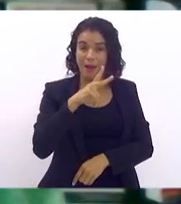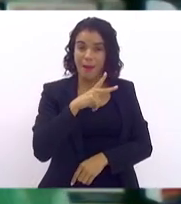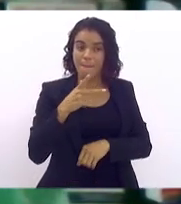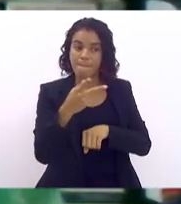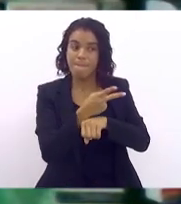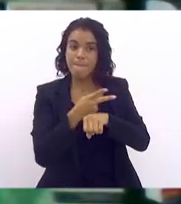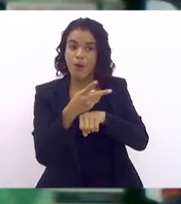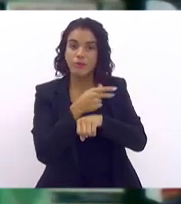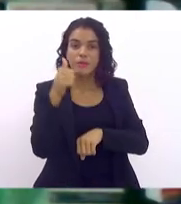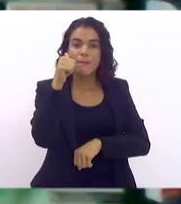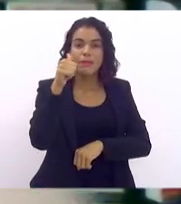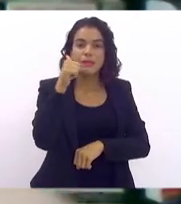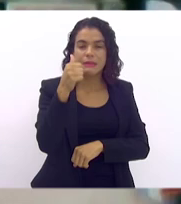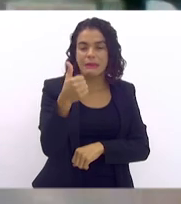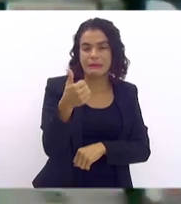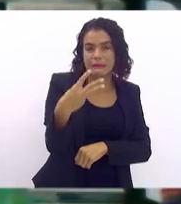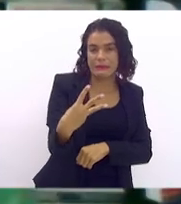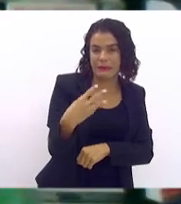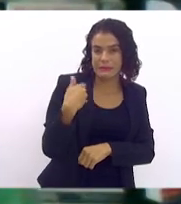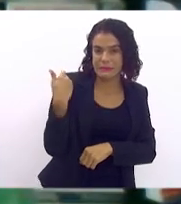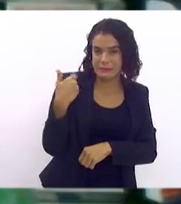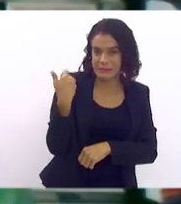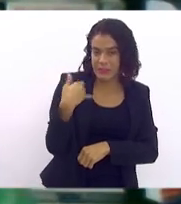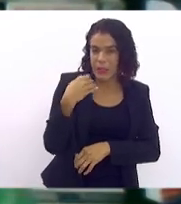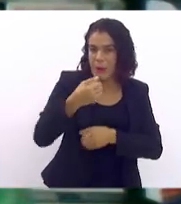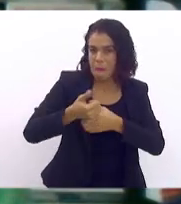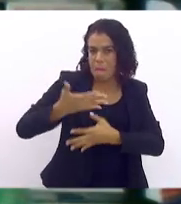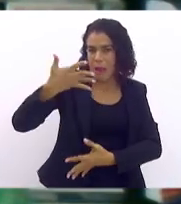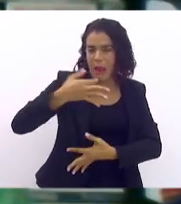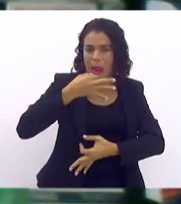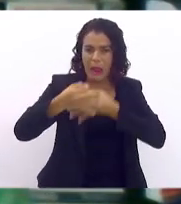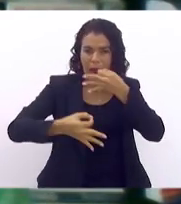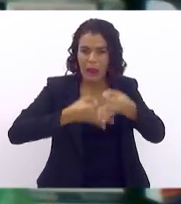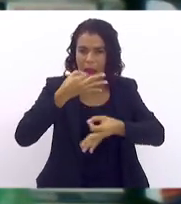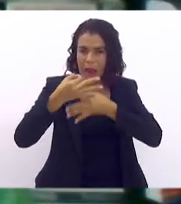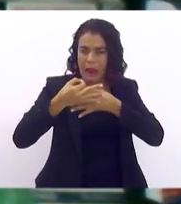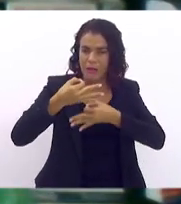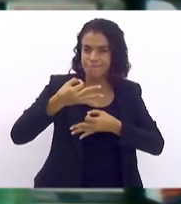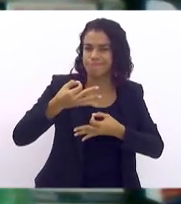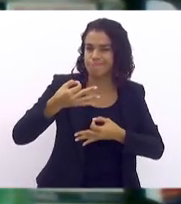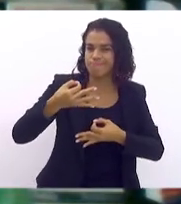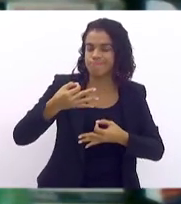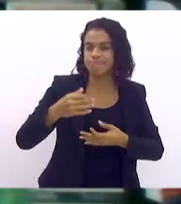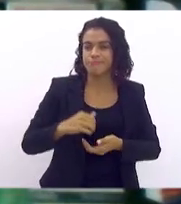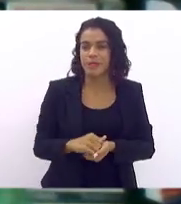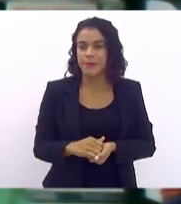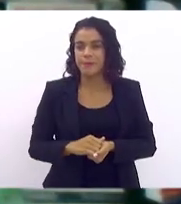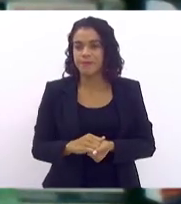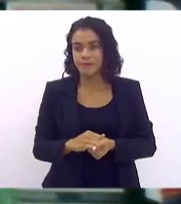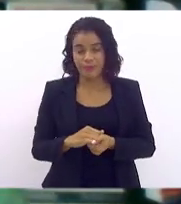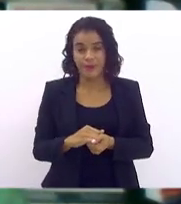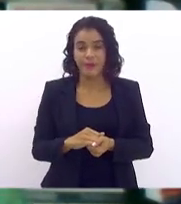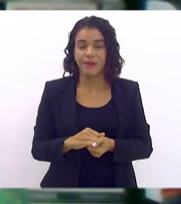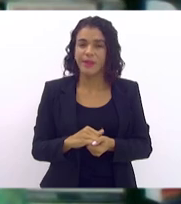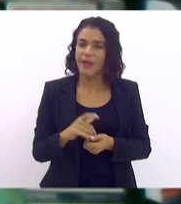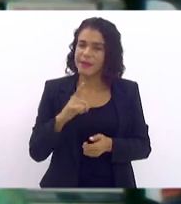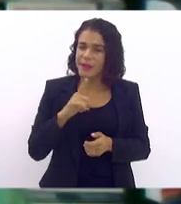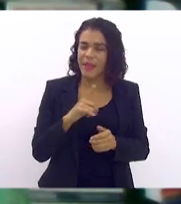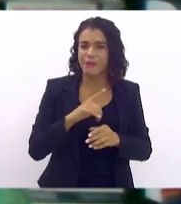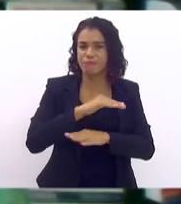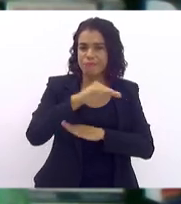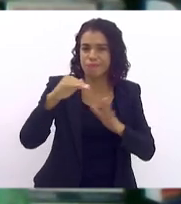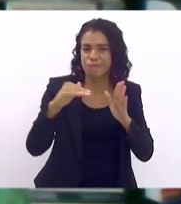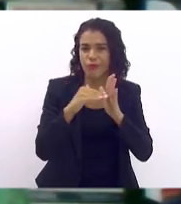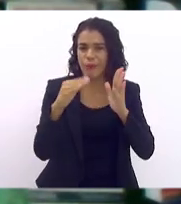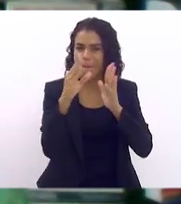de idade que fez a campanha, e com esses comentários bárbaros, tá? E aí a gente tem tudo isso,